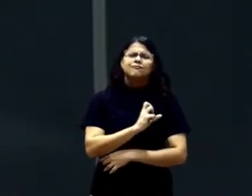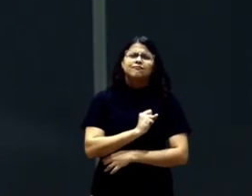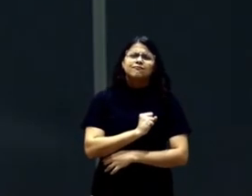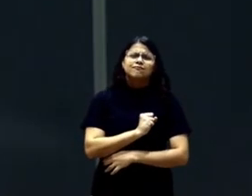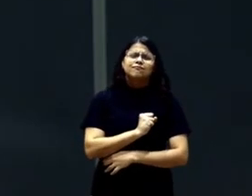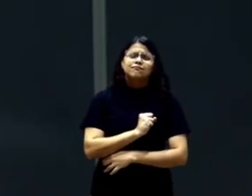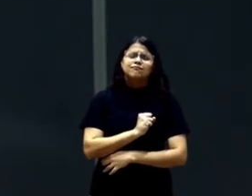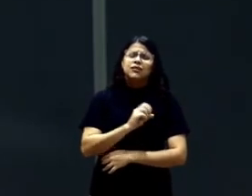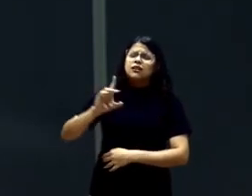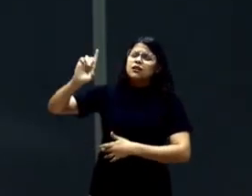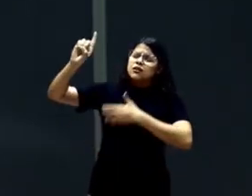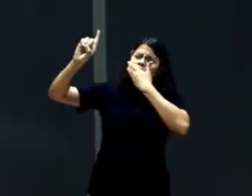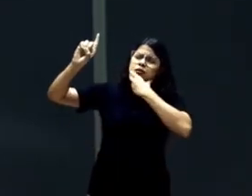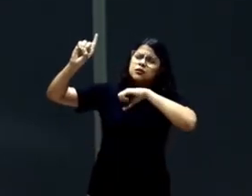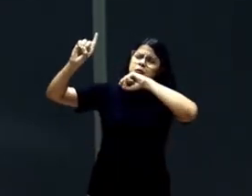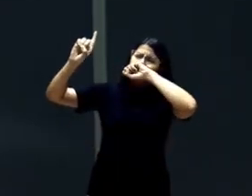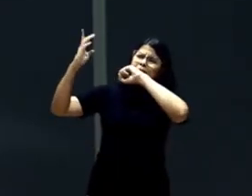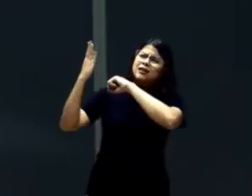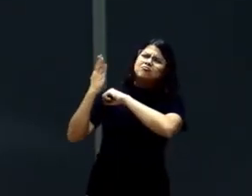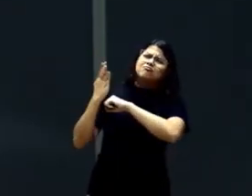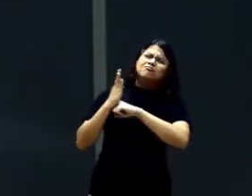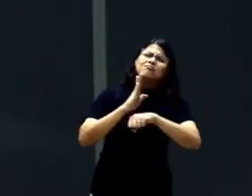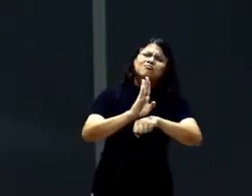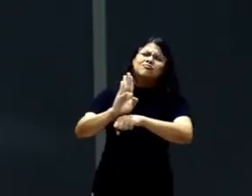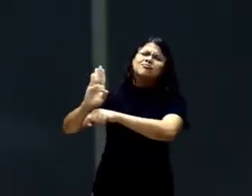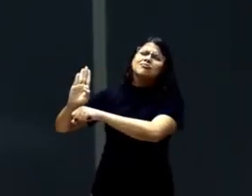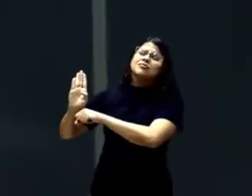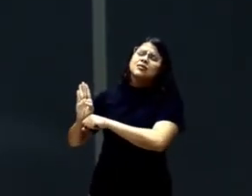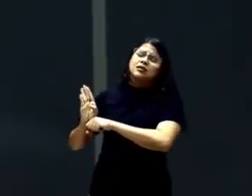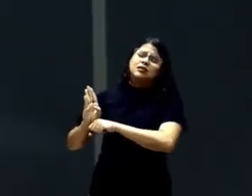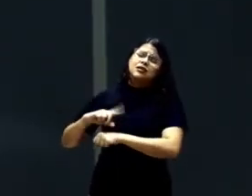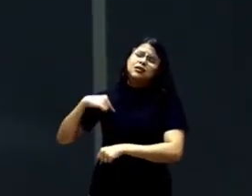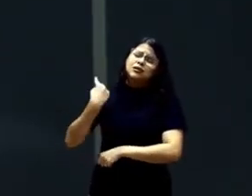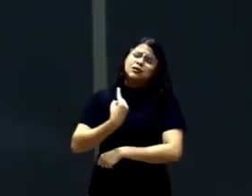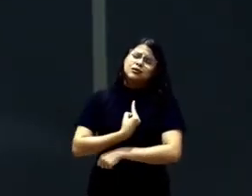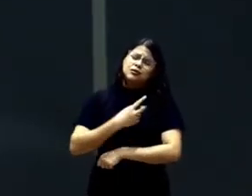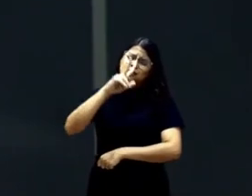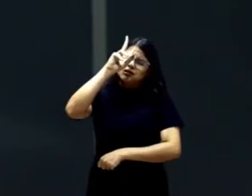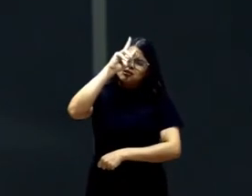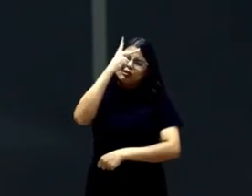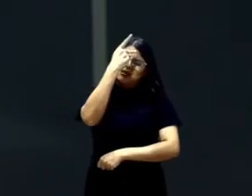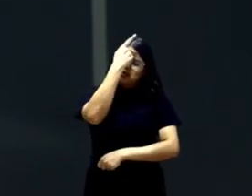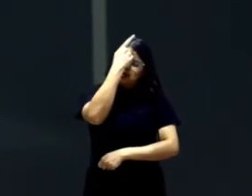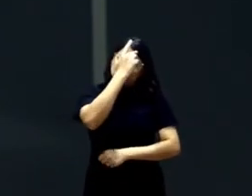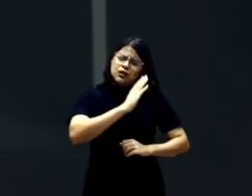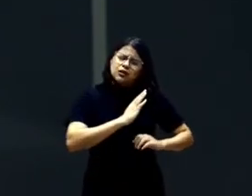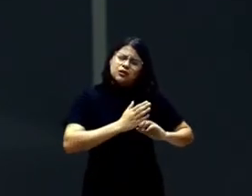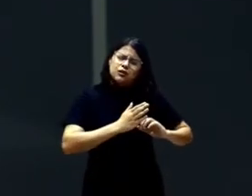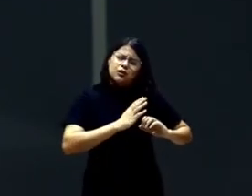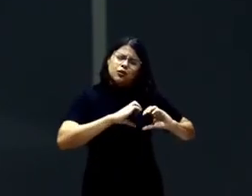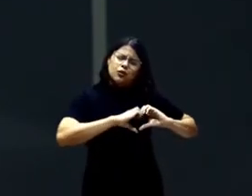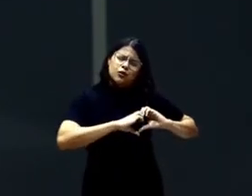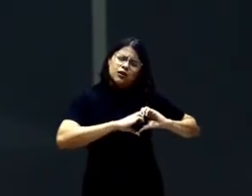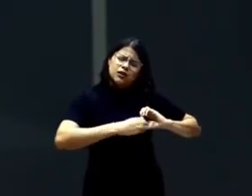nos ajude, Pai. Muda, Senhor, o que precisa ser mudado no nosso coração.